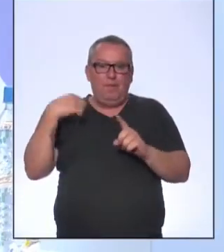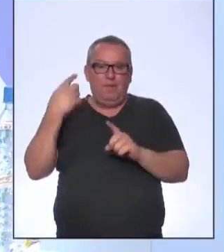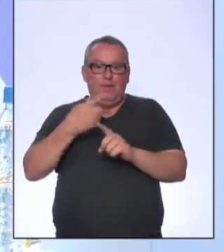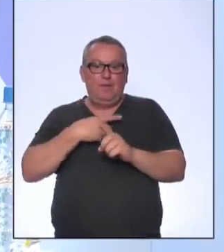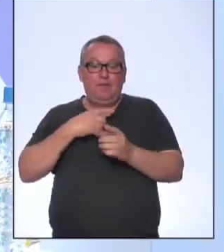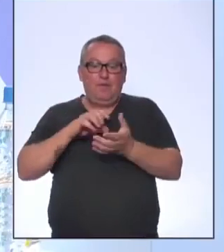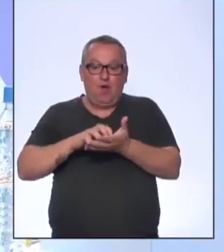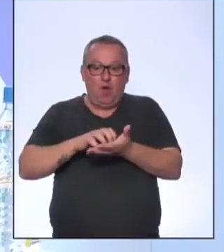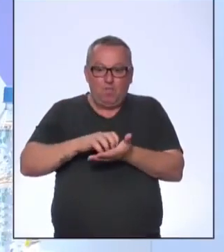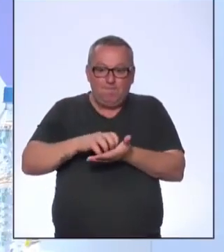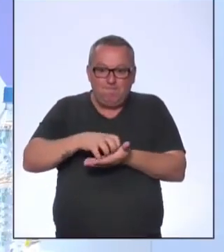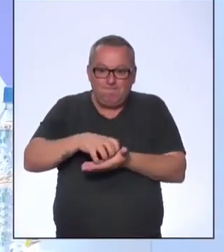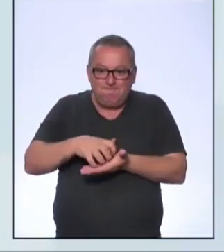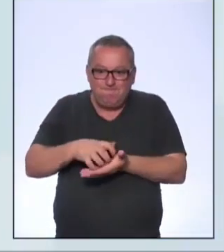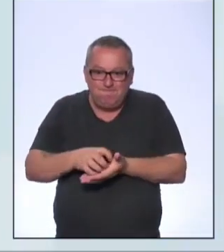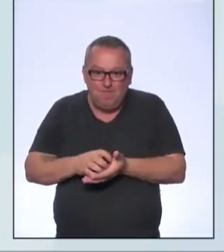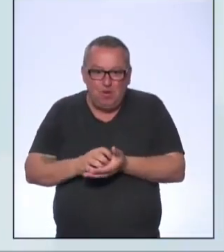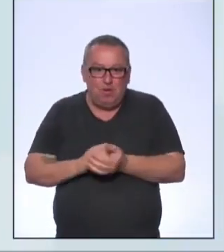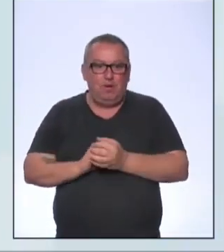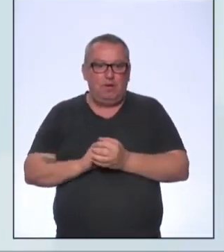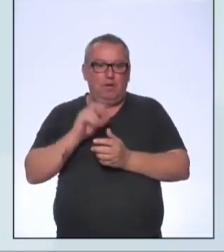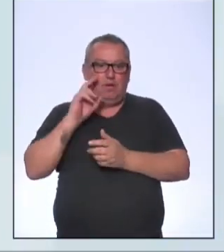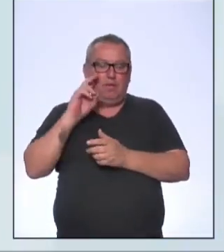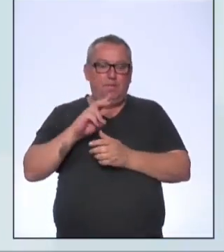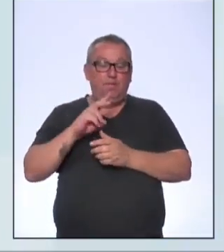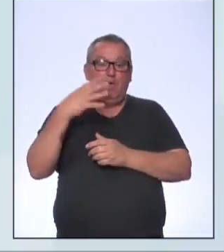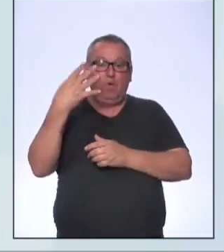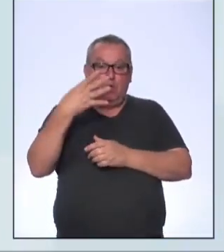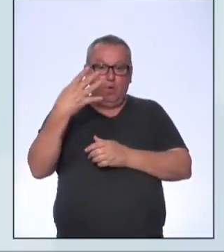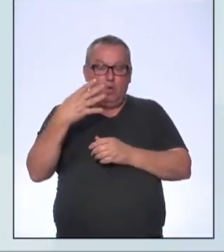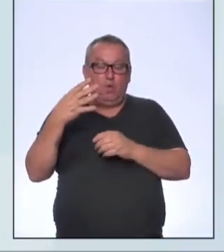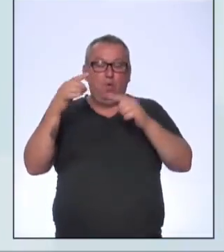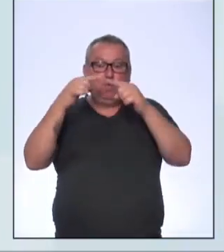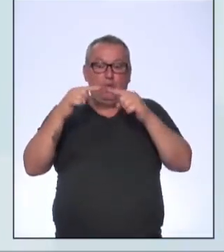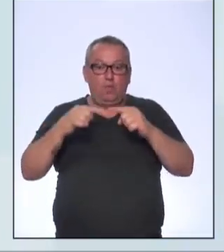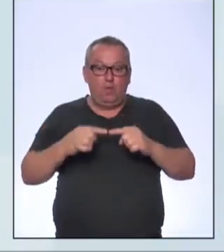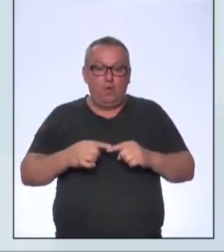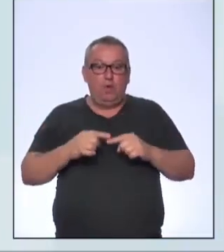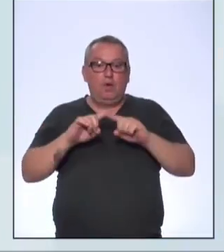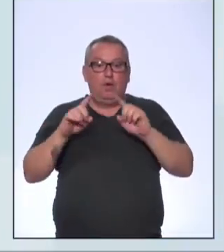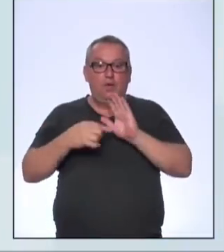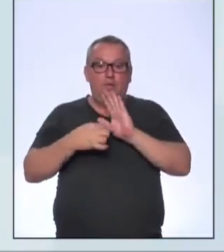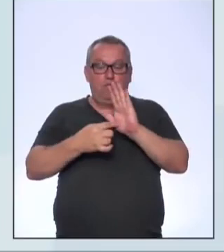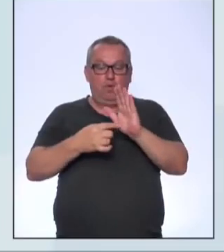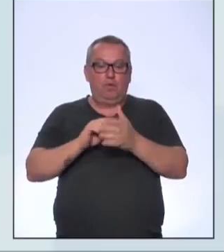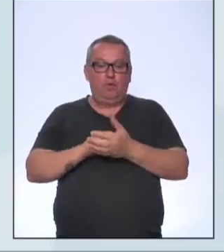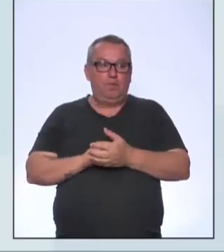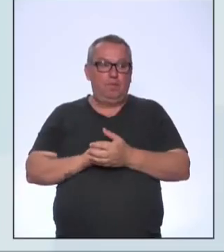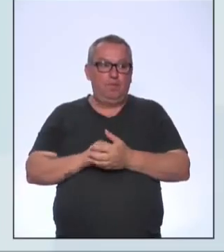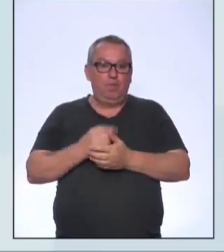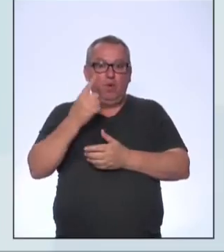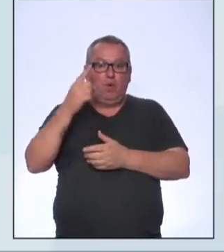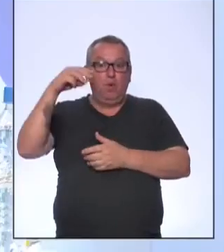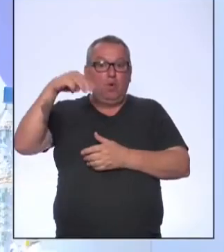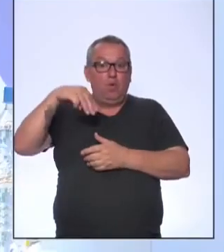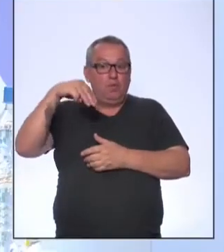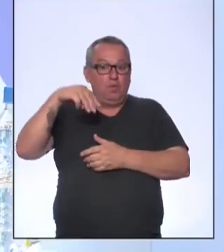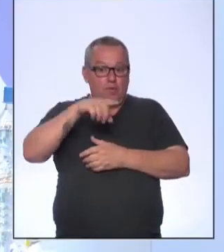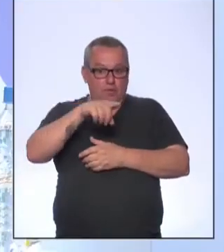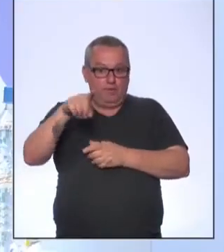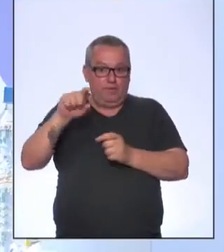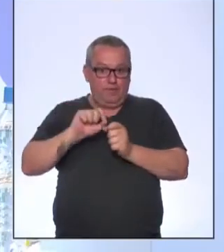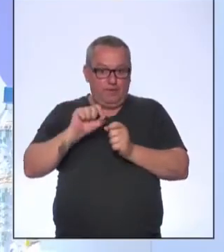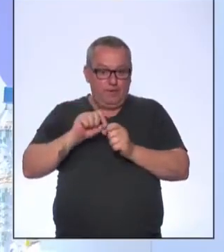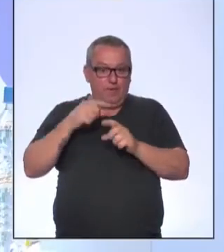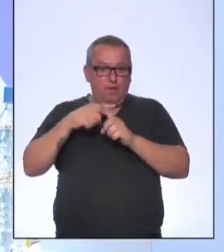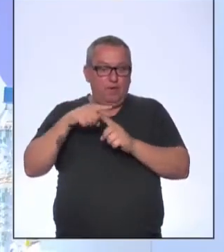vocês podem ver, vamos lá. Relacione os 4 slides apresentados à definição da fotoreportagem. Então, gente, 1 minutinho para vocês fazerem,